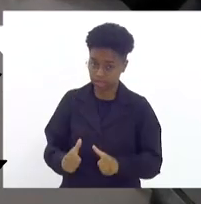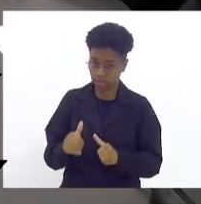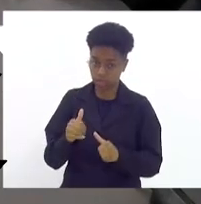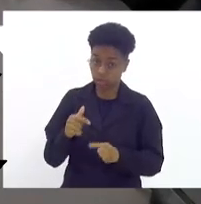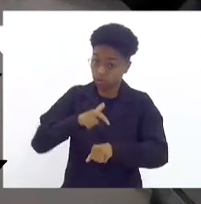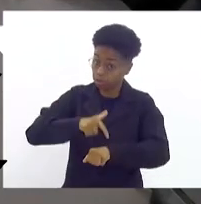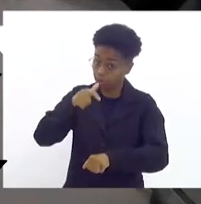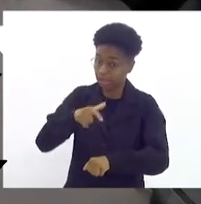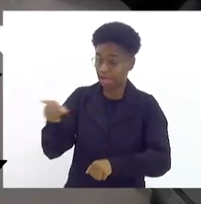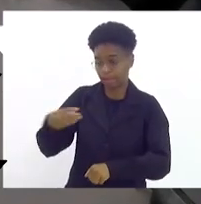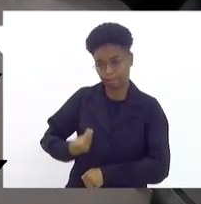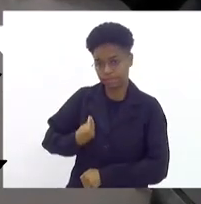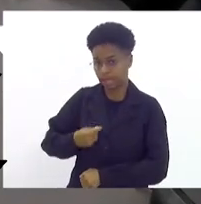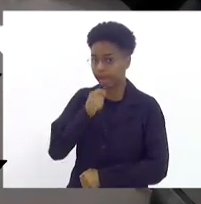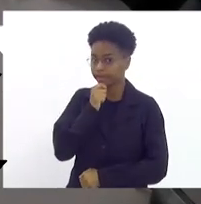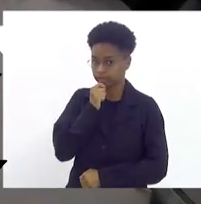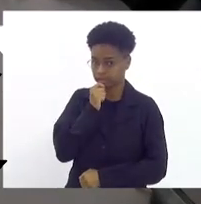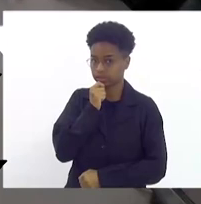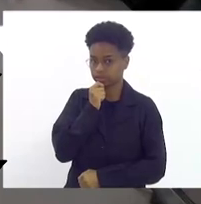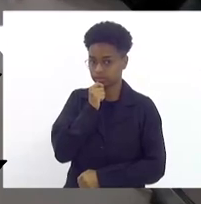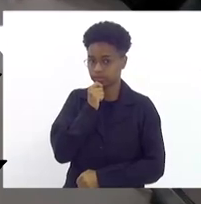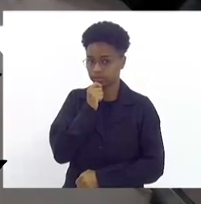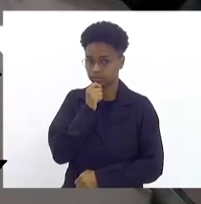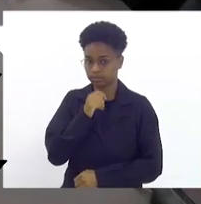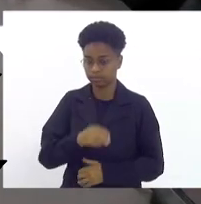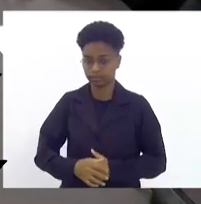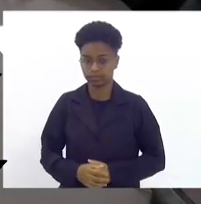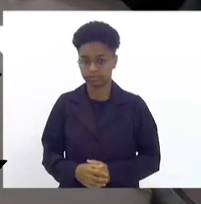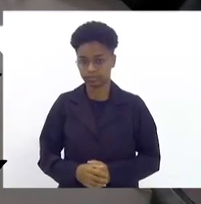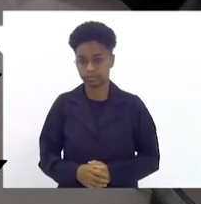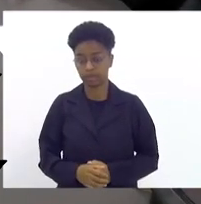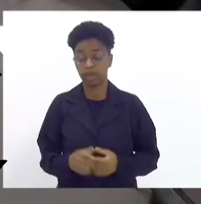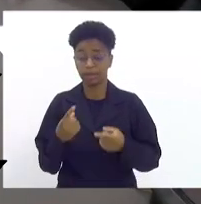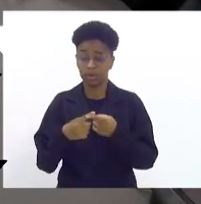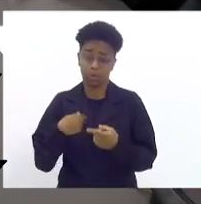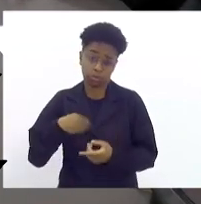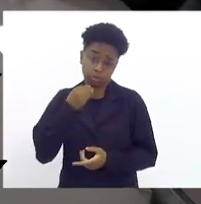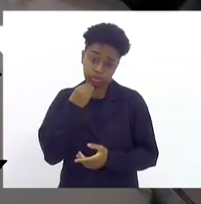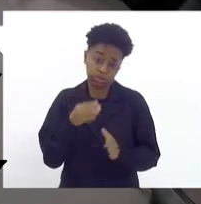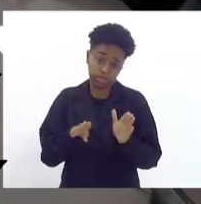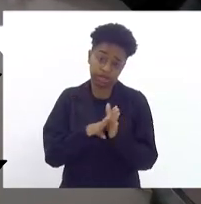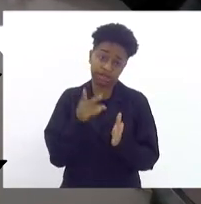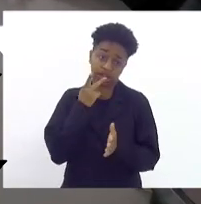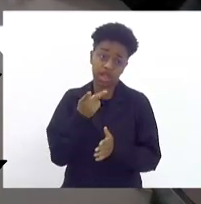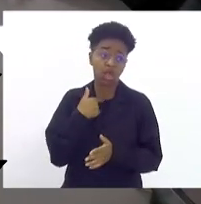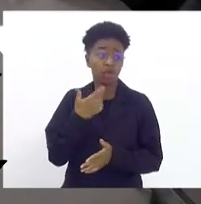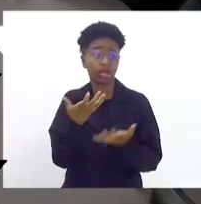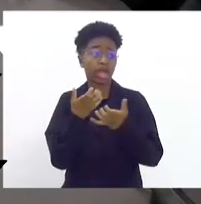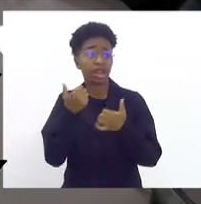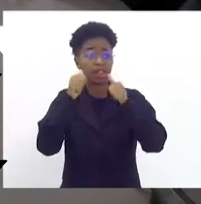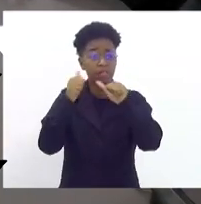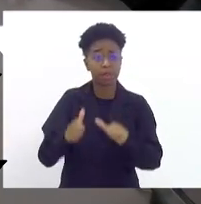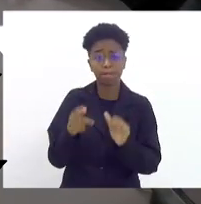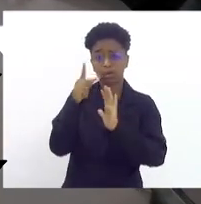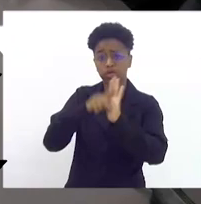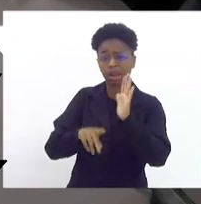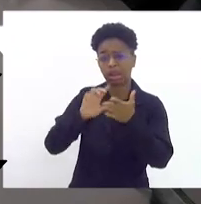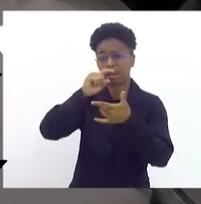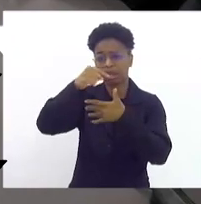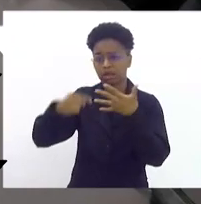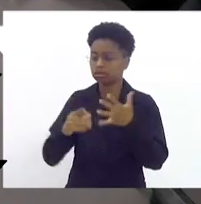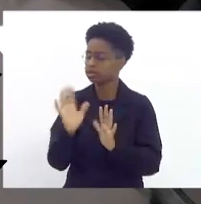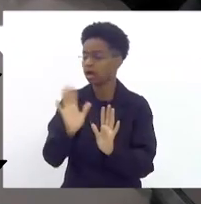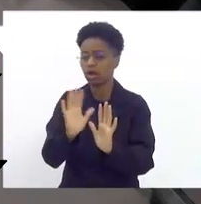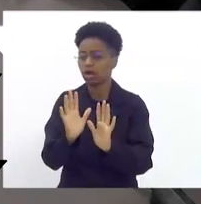deputada vai estar presente ainda. Porque, de outra forma, poderia chegar no início da sessão, presidente, ó, quero vistar os projetos e sair daqui. Não abriremos